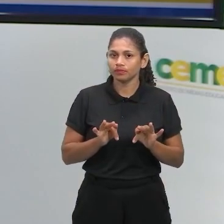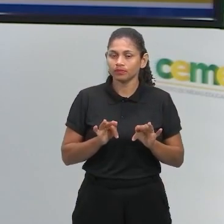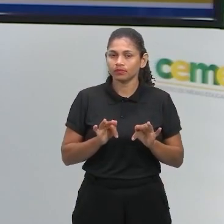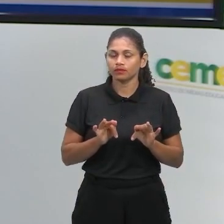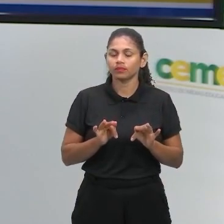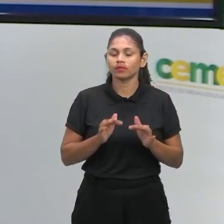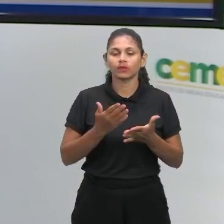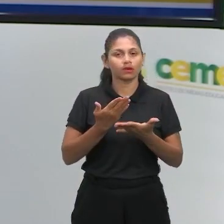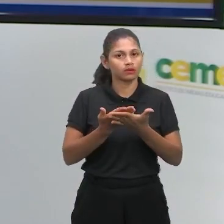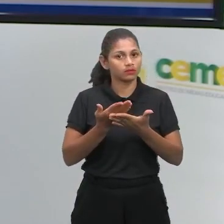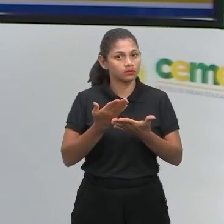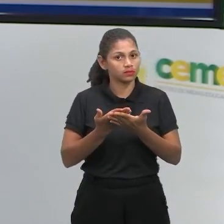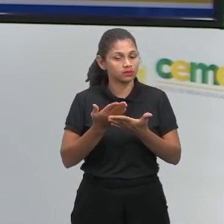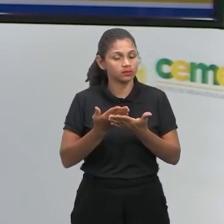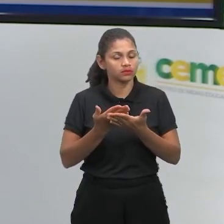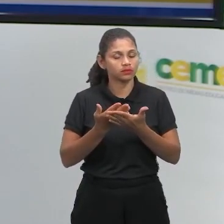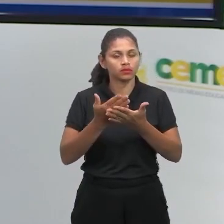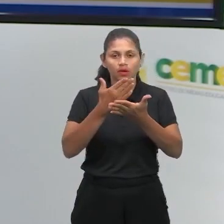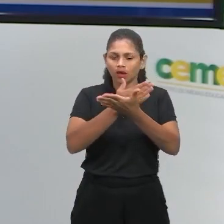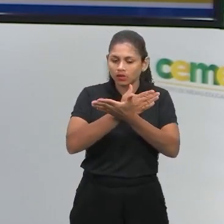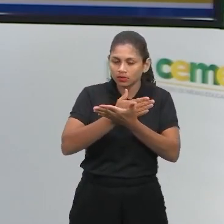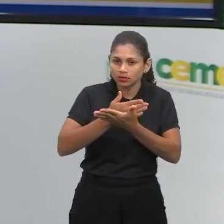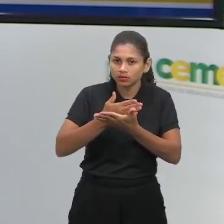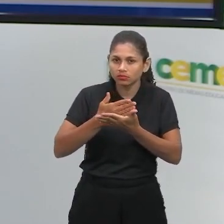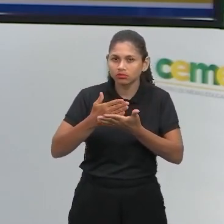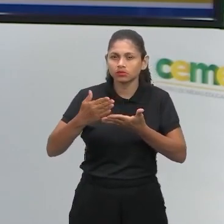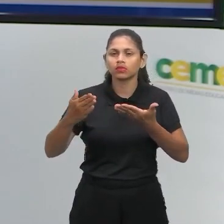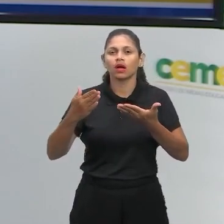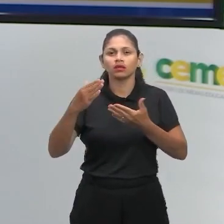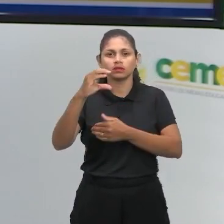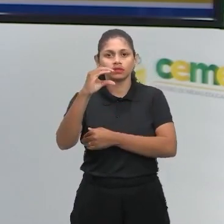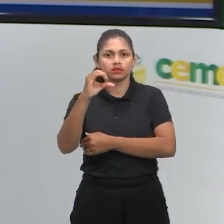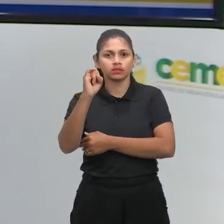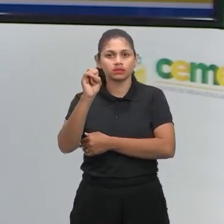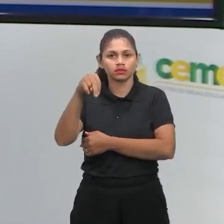nossa parte inicial introdutória de cinemática de partículas, espero que você